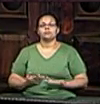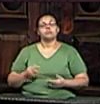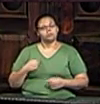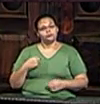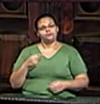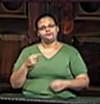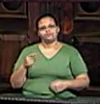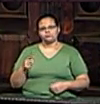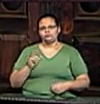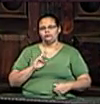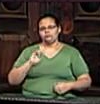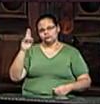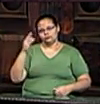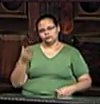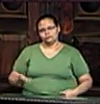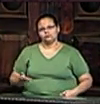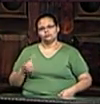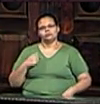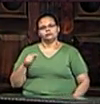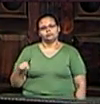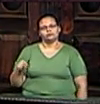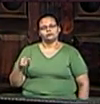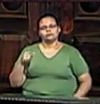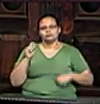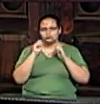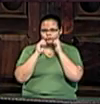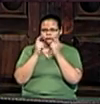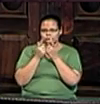que preside essa casa,